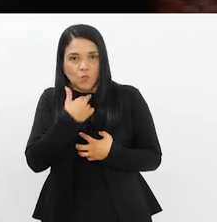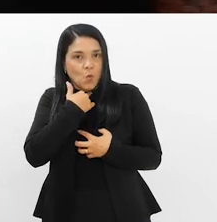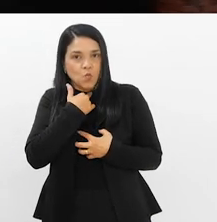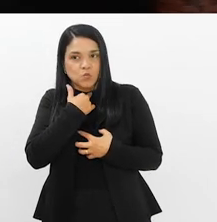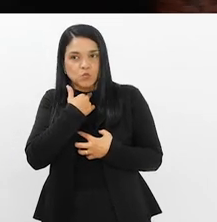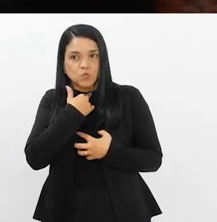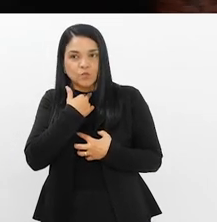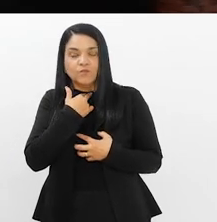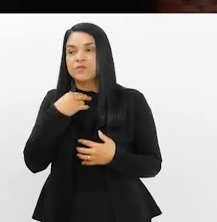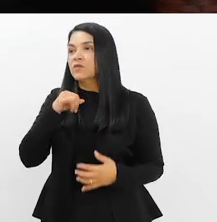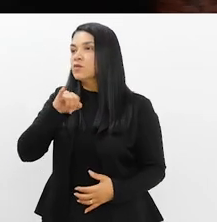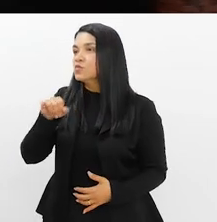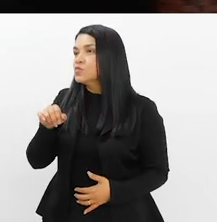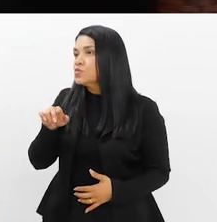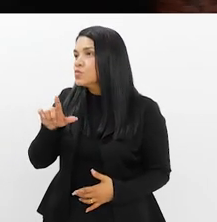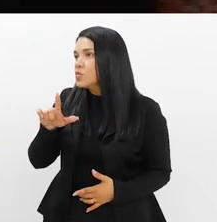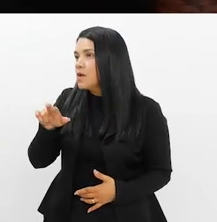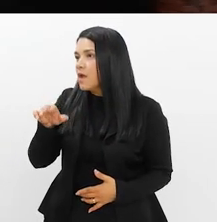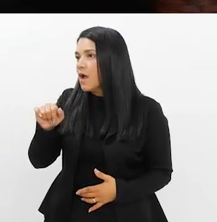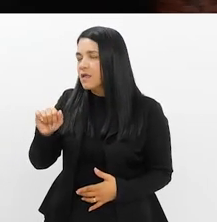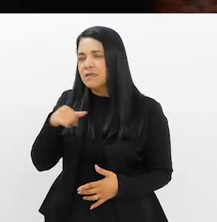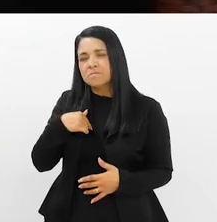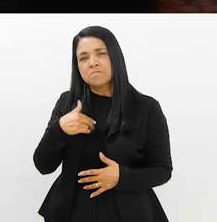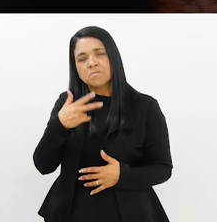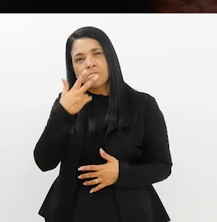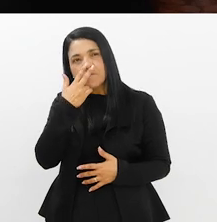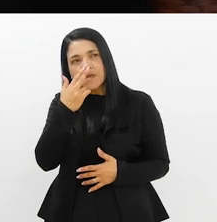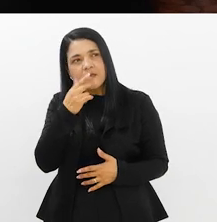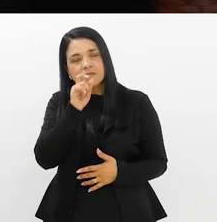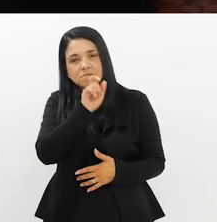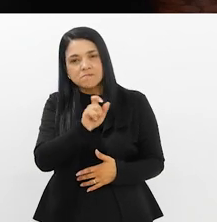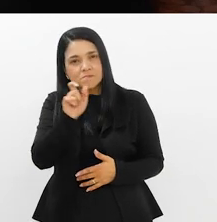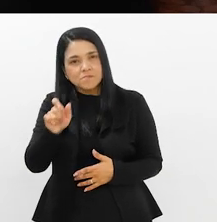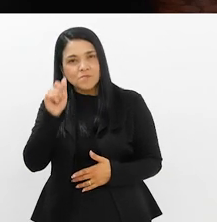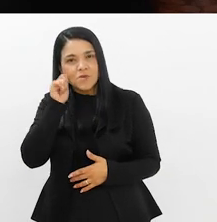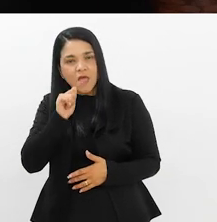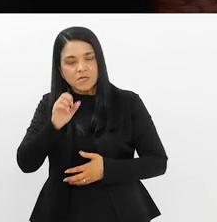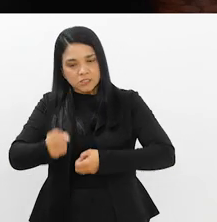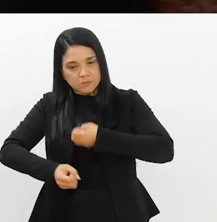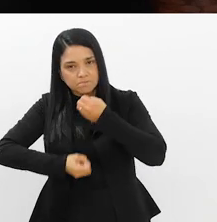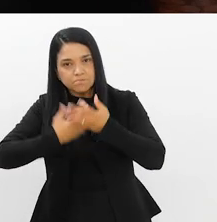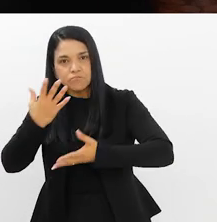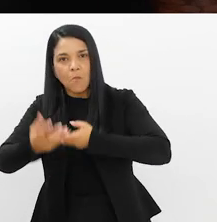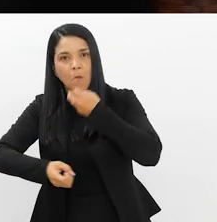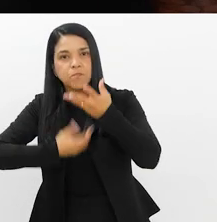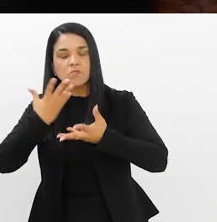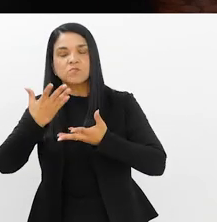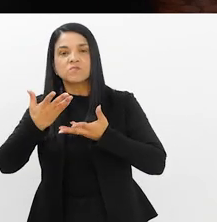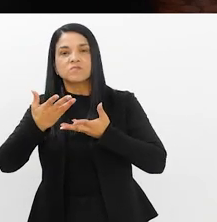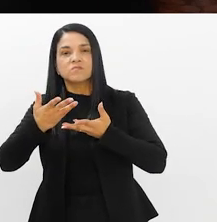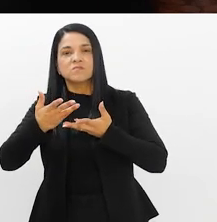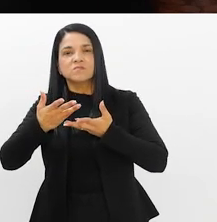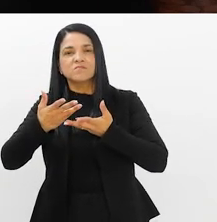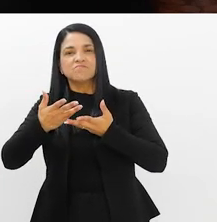sentimos. E aí, Juliana, pegando isso para essas mulheres que falam,